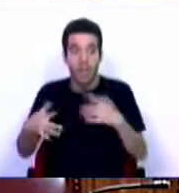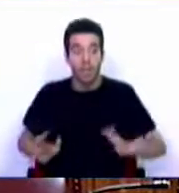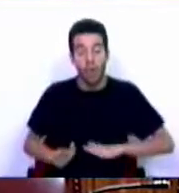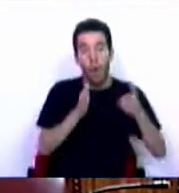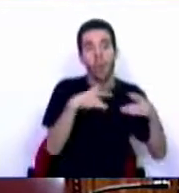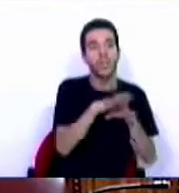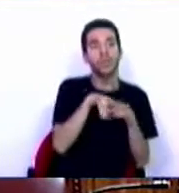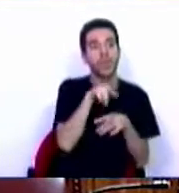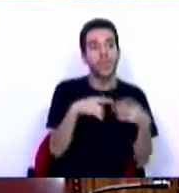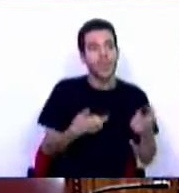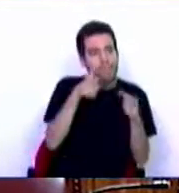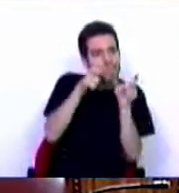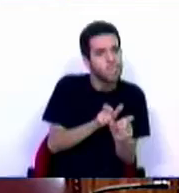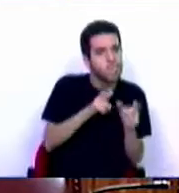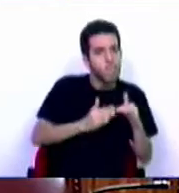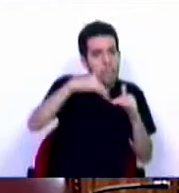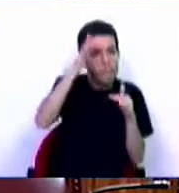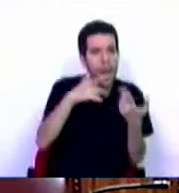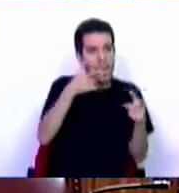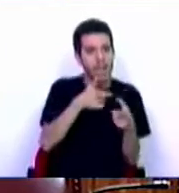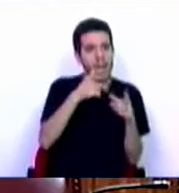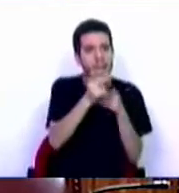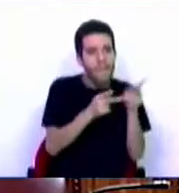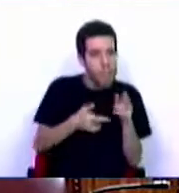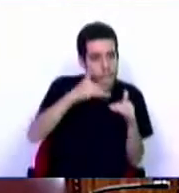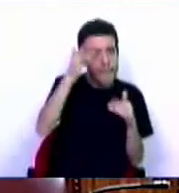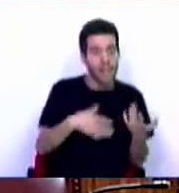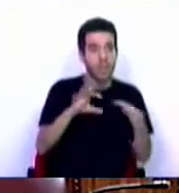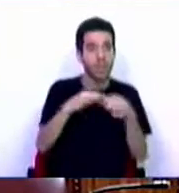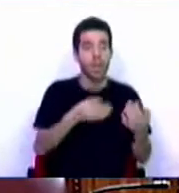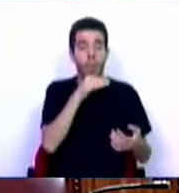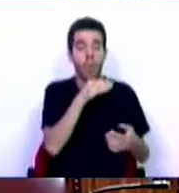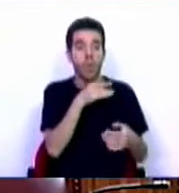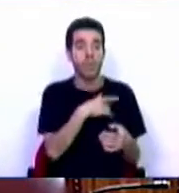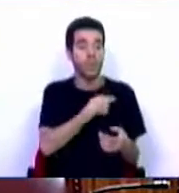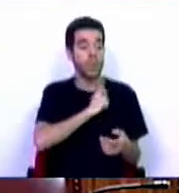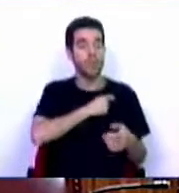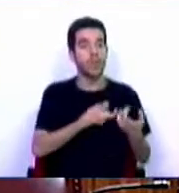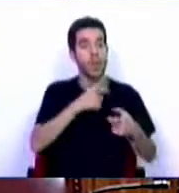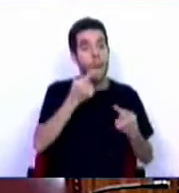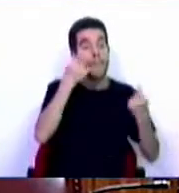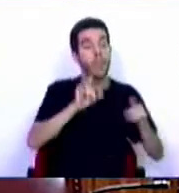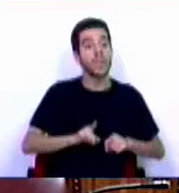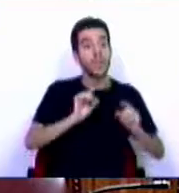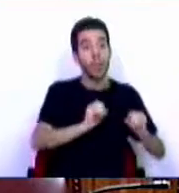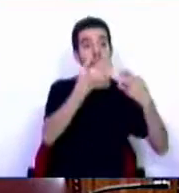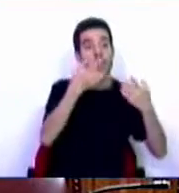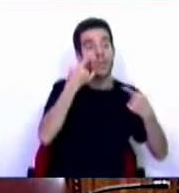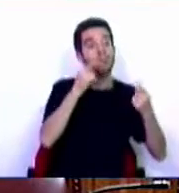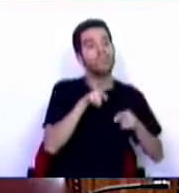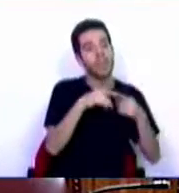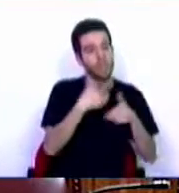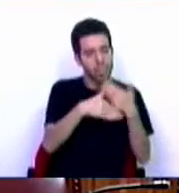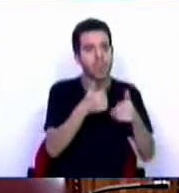maior atenção, a maior fiscalização e o maior controle da parte das autoridades públicas, que a reconhecem num primeiro momento e que depois acompanham a sua vida.